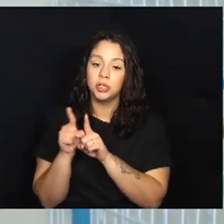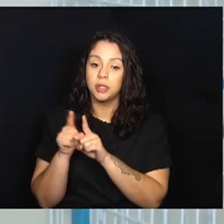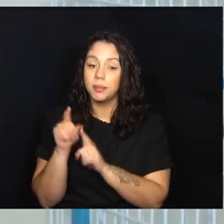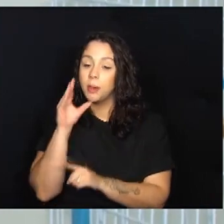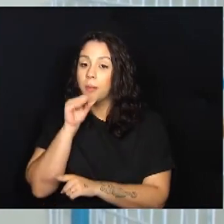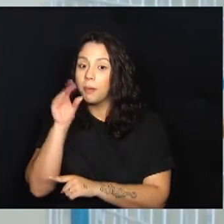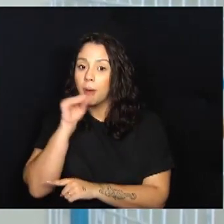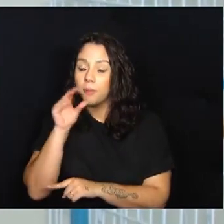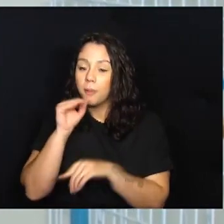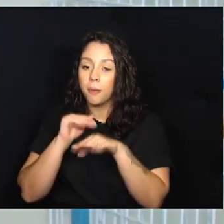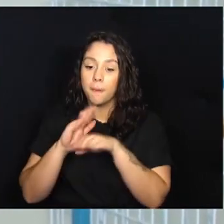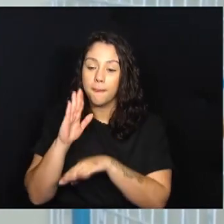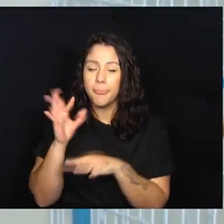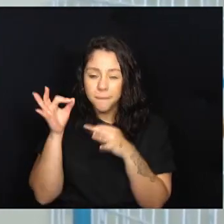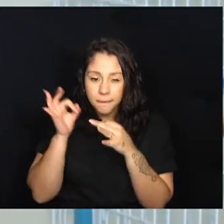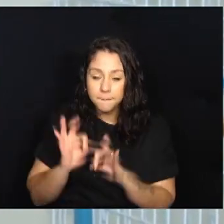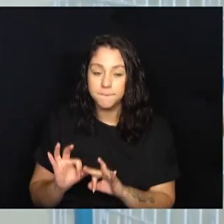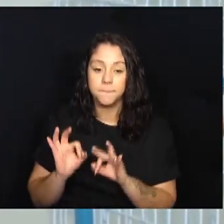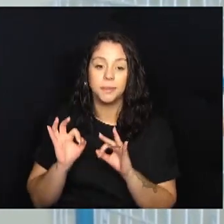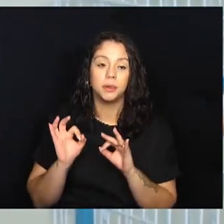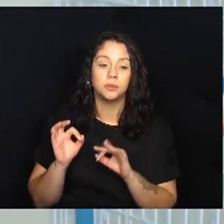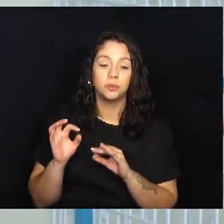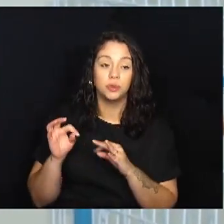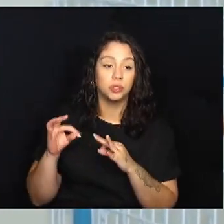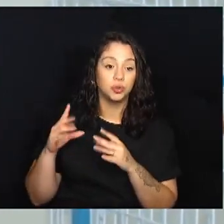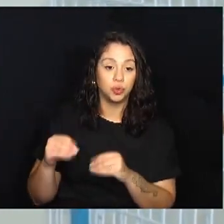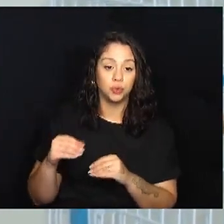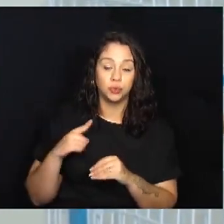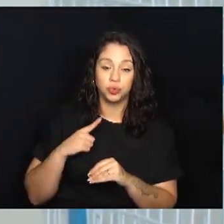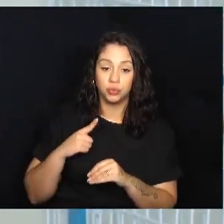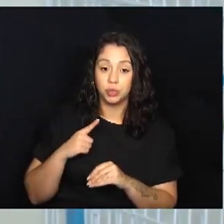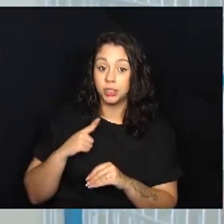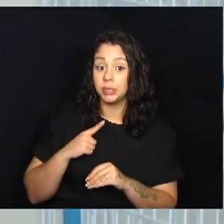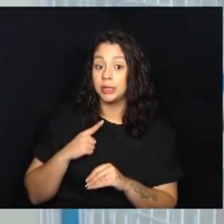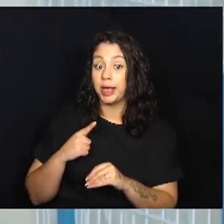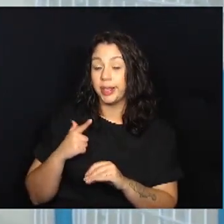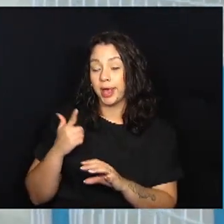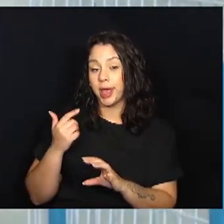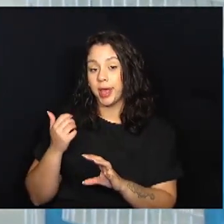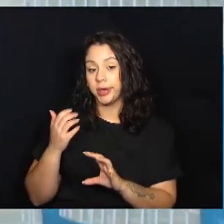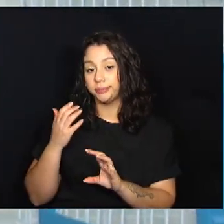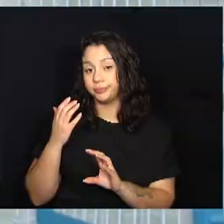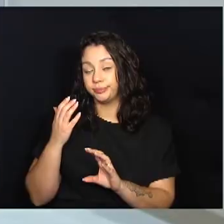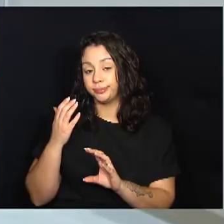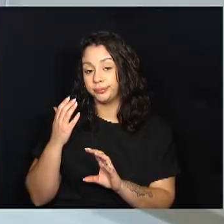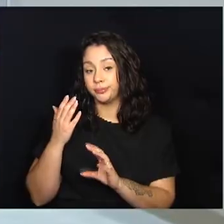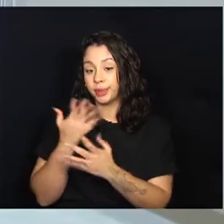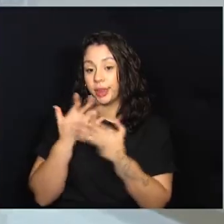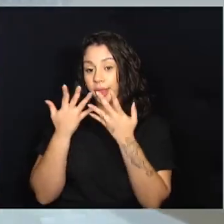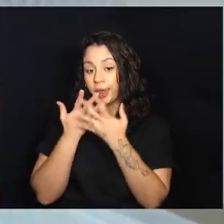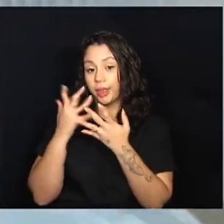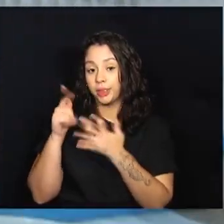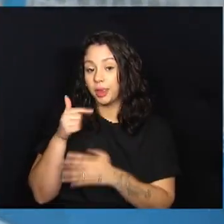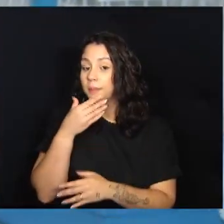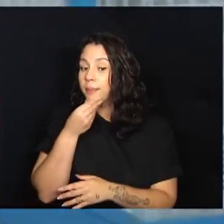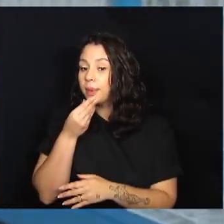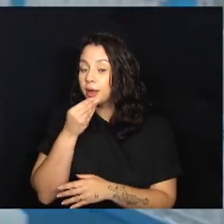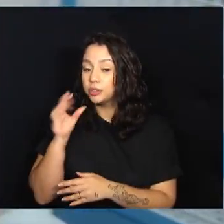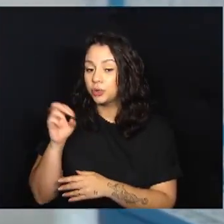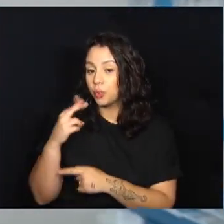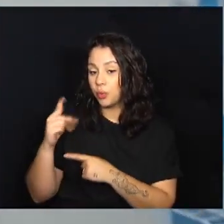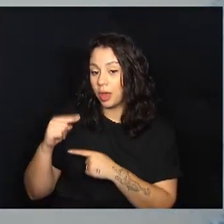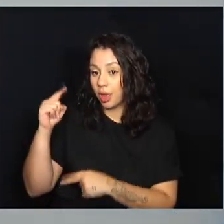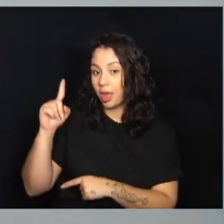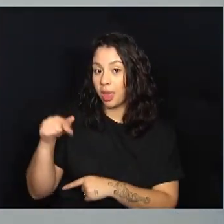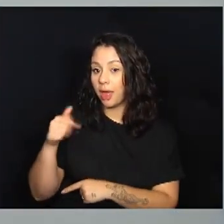mas a gente não pode afirmar que todos que cantam são macho, ou todos que são maiores são machos, né? A gente